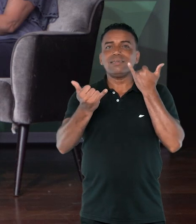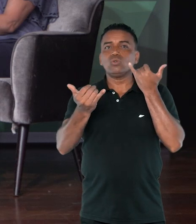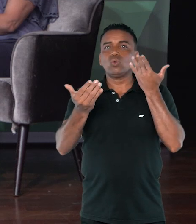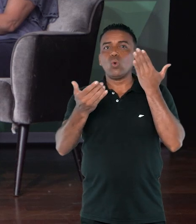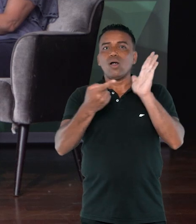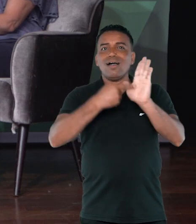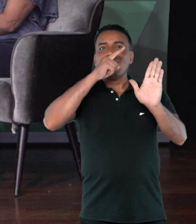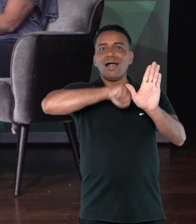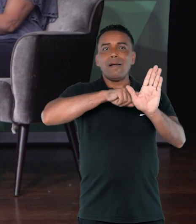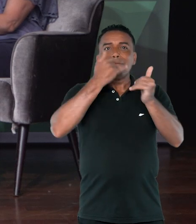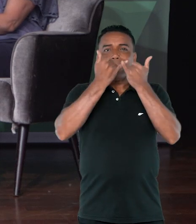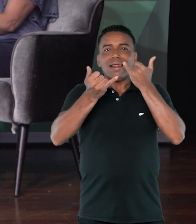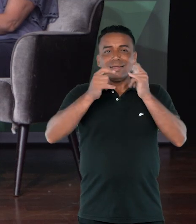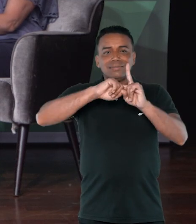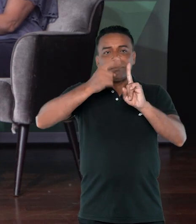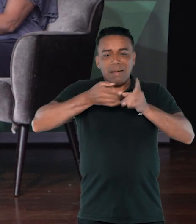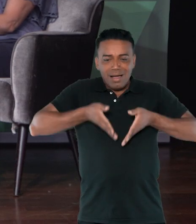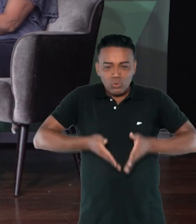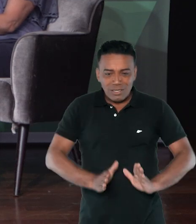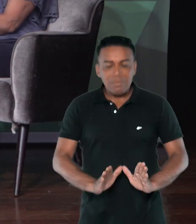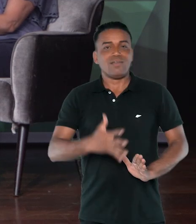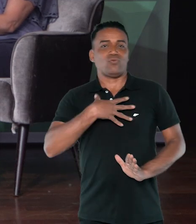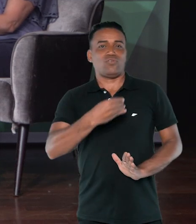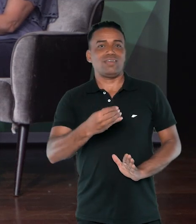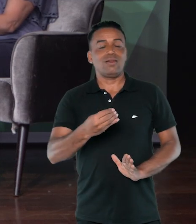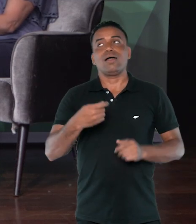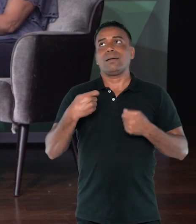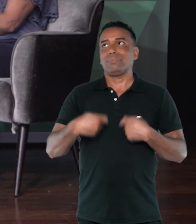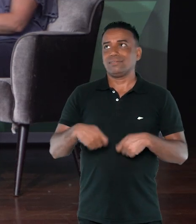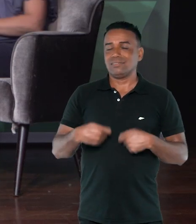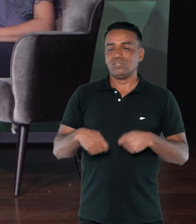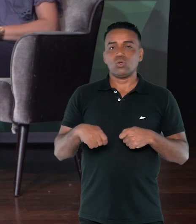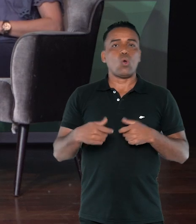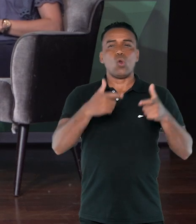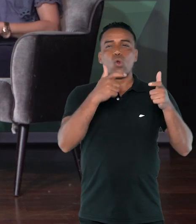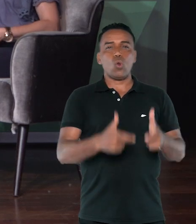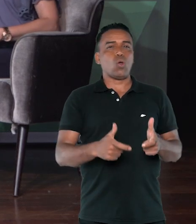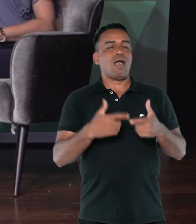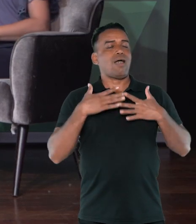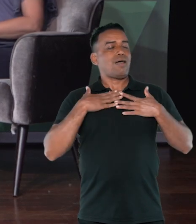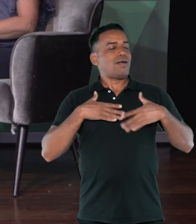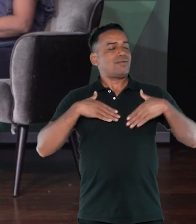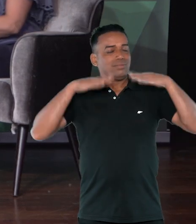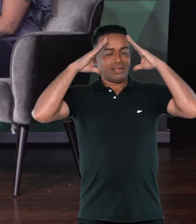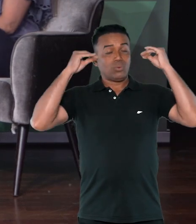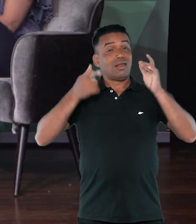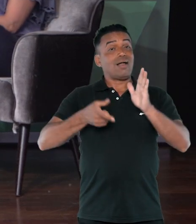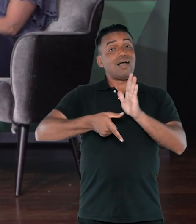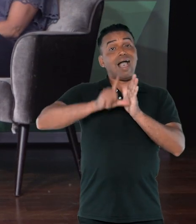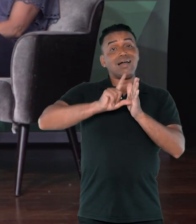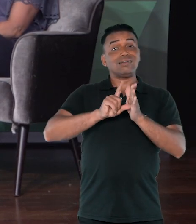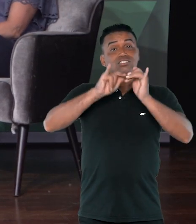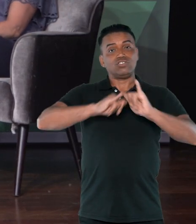ela, e é difícil quando ela lança um livro, que ela sente assim, que tá meio que soltando, né? E é isso, né? Soltar as histórias para o